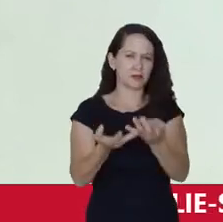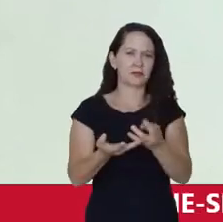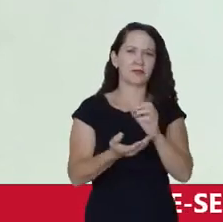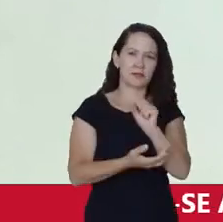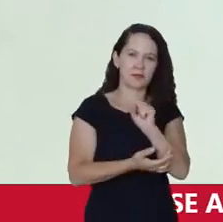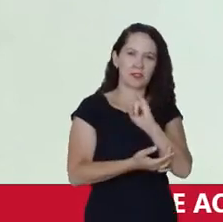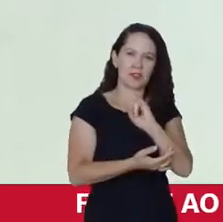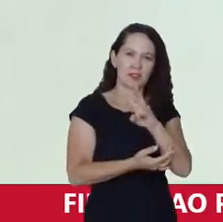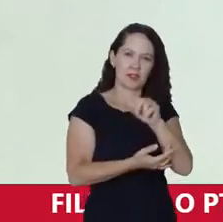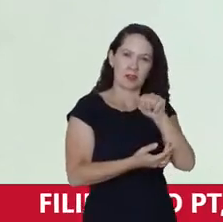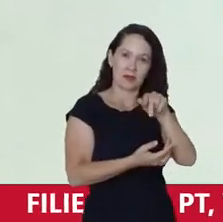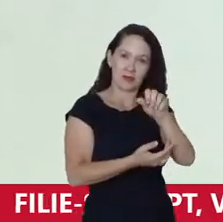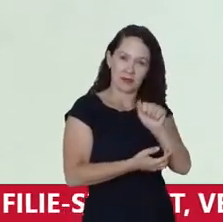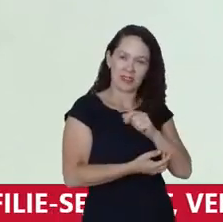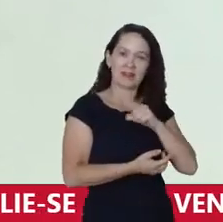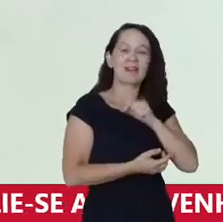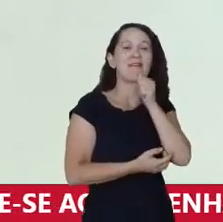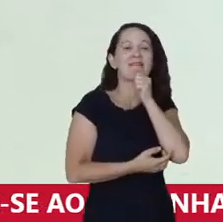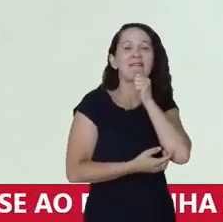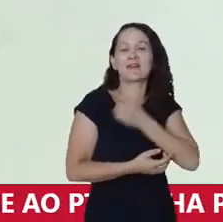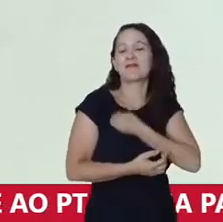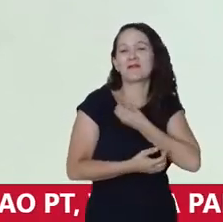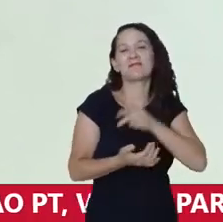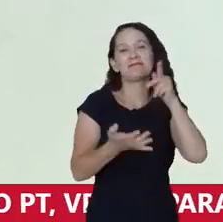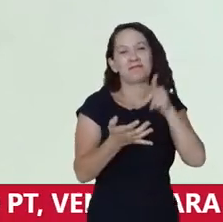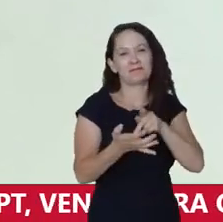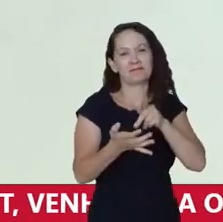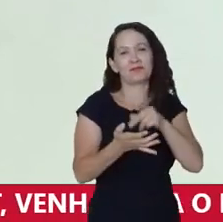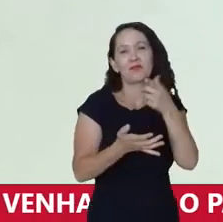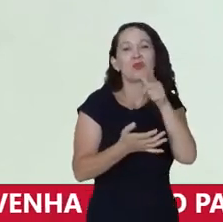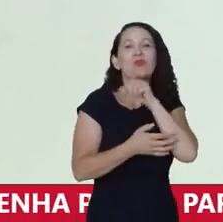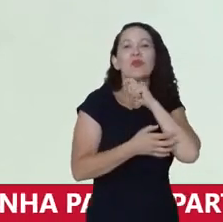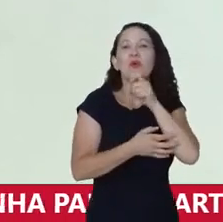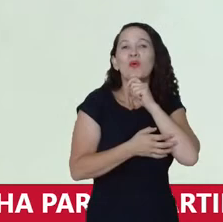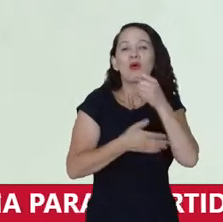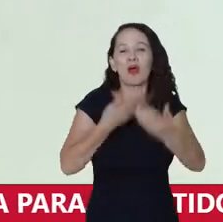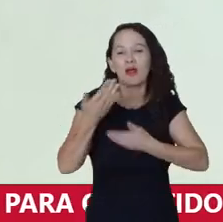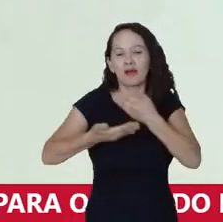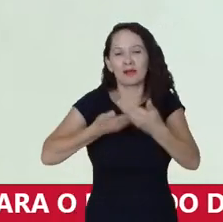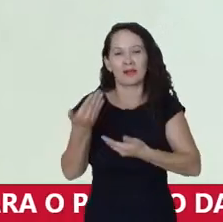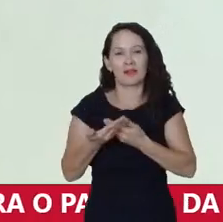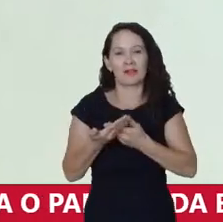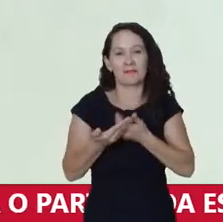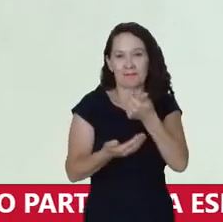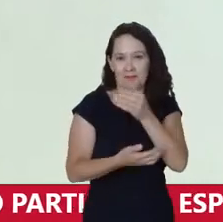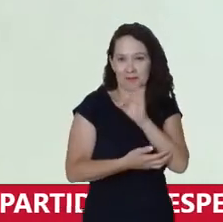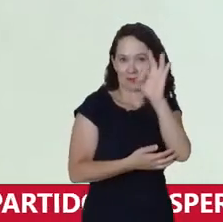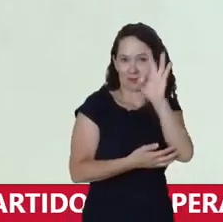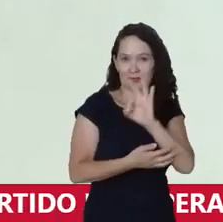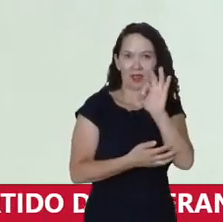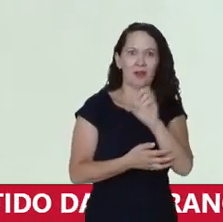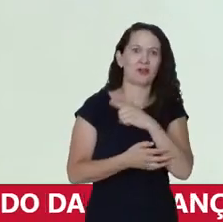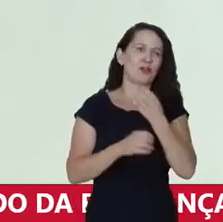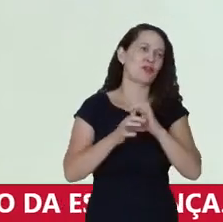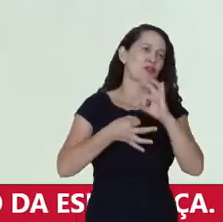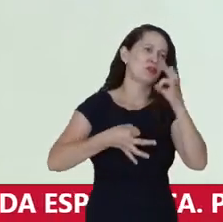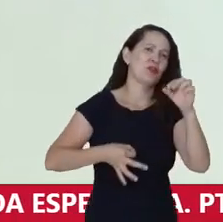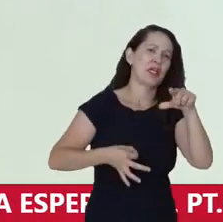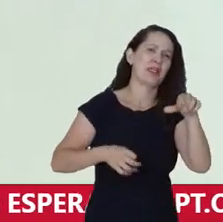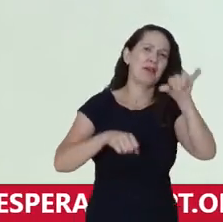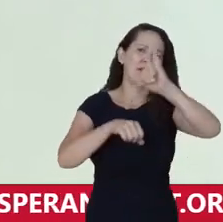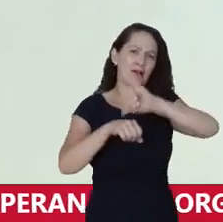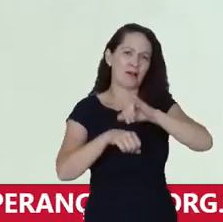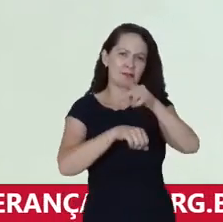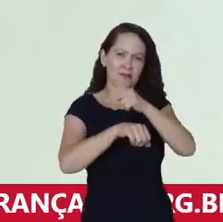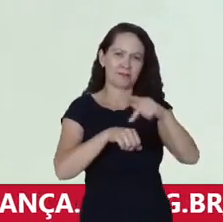Silvana que nós temos ainda uma realidade que é de não conseguirmos atender 100%, estamos longe aqui, capital do país, nós